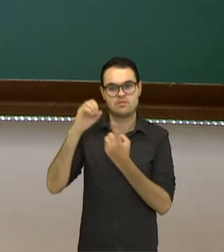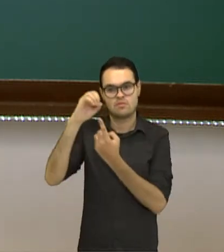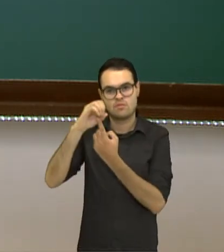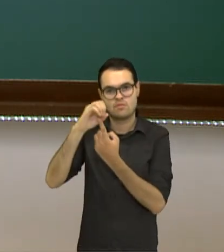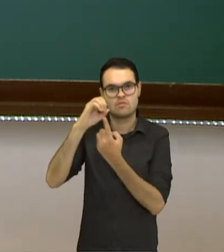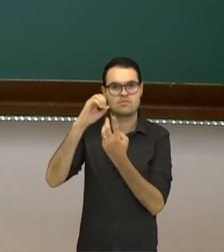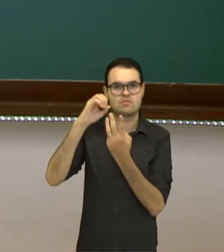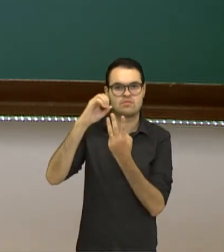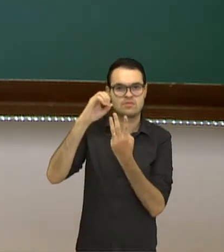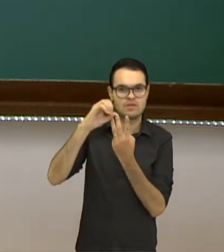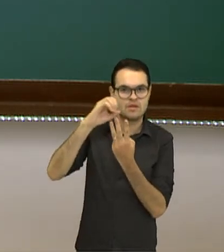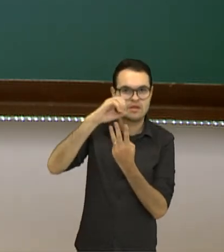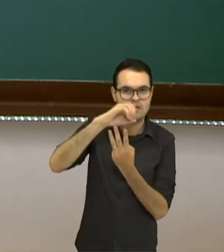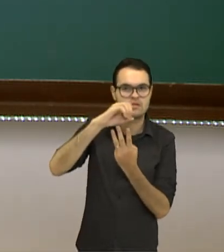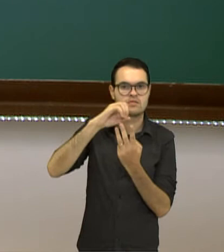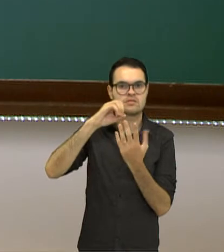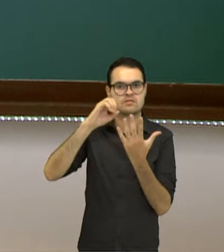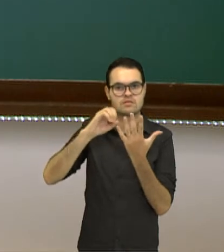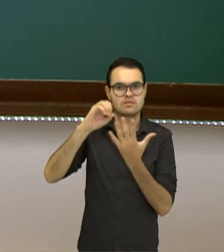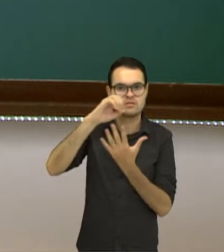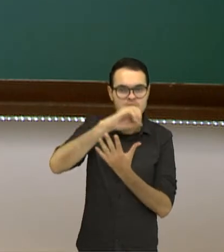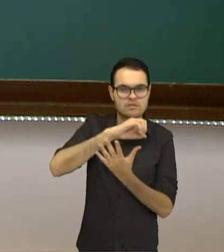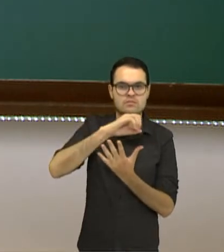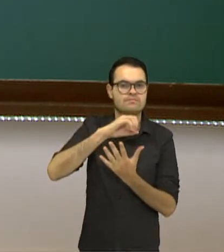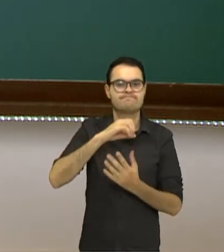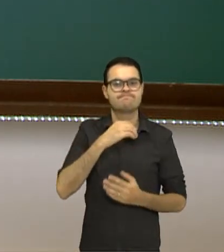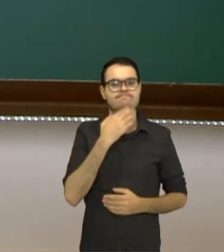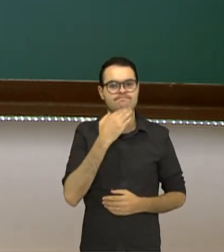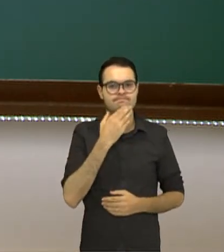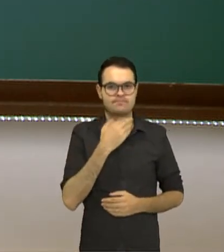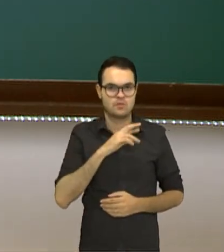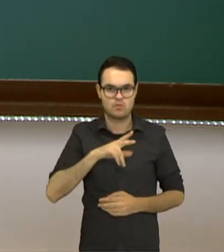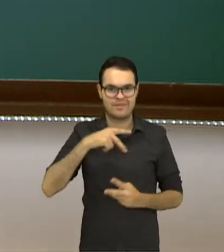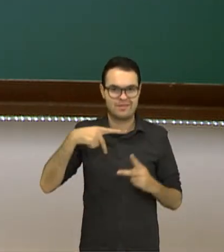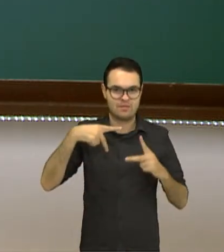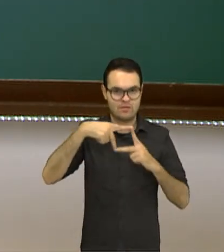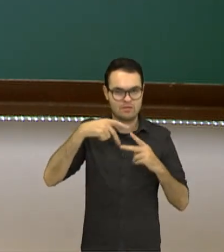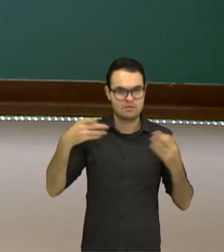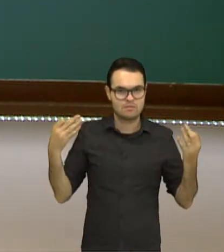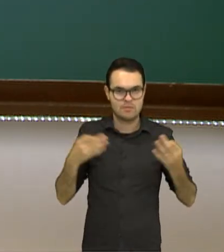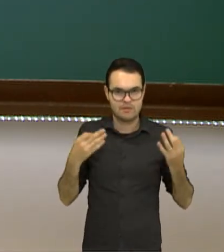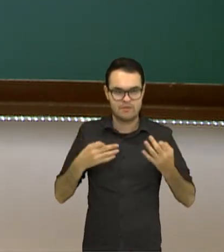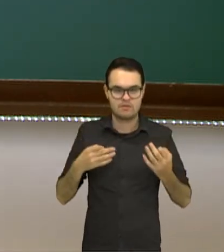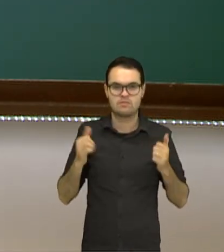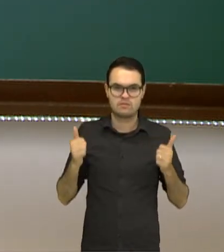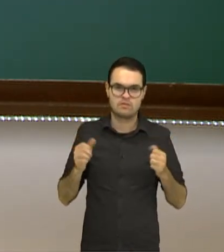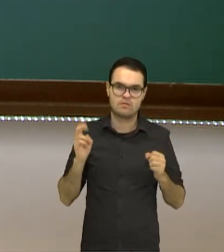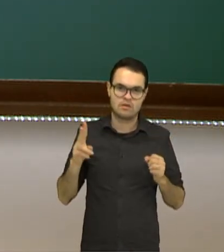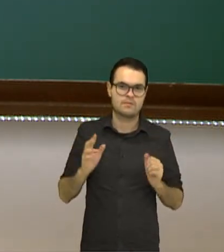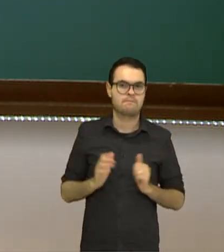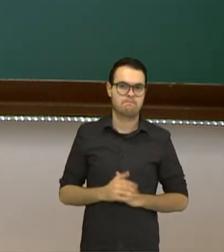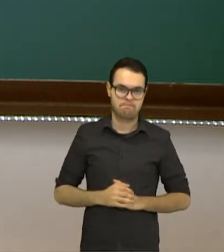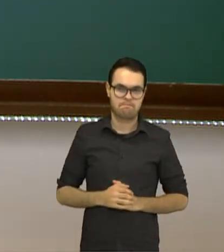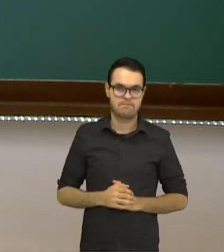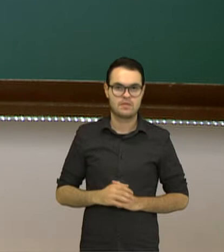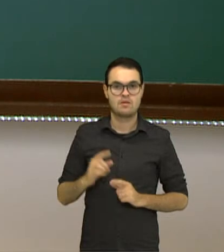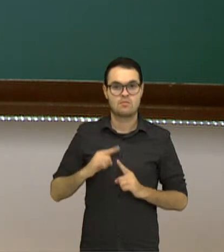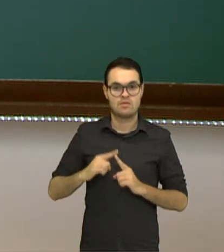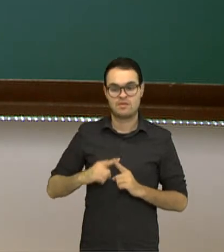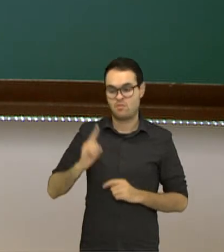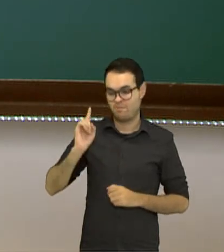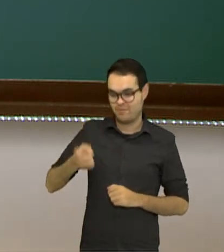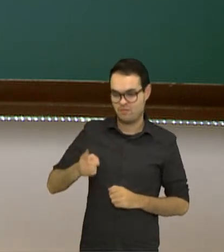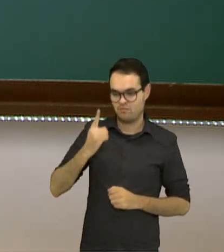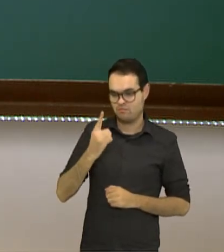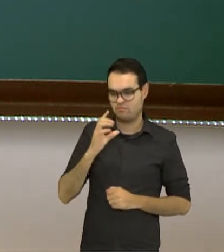consigo encontrar nenhum número que vezes ele mesmo vai dar 10, vai dar da 10 ou dar 1000, né? Porque o 1000 tem 3